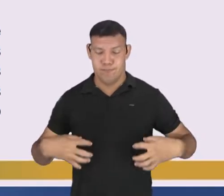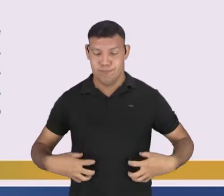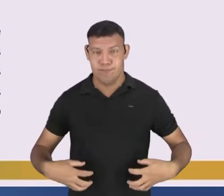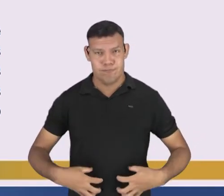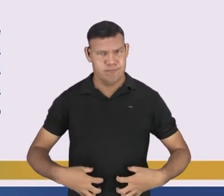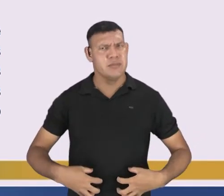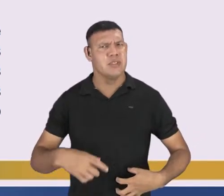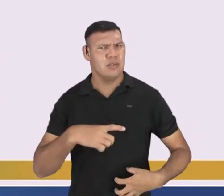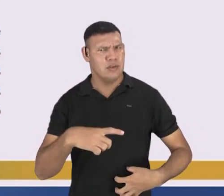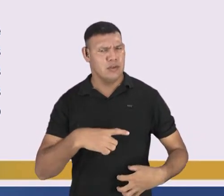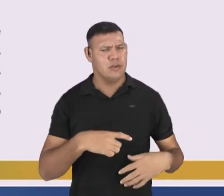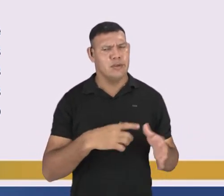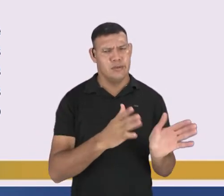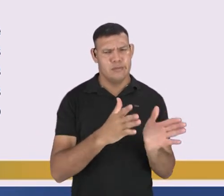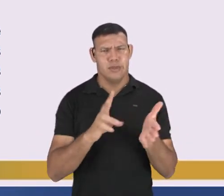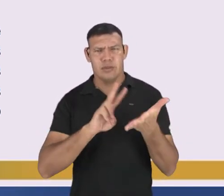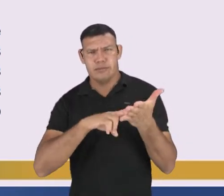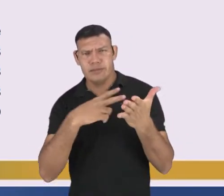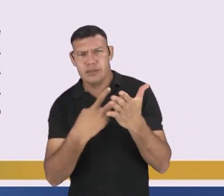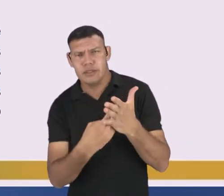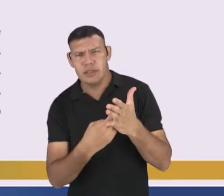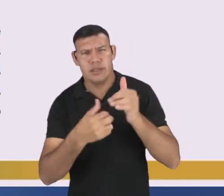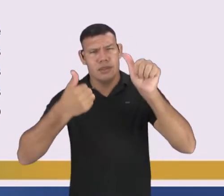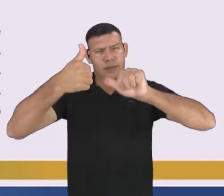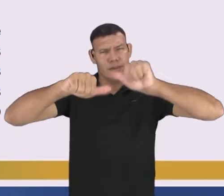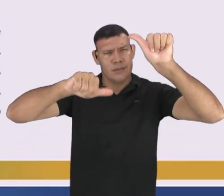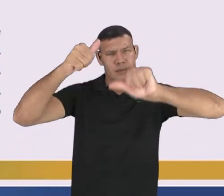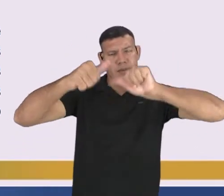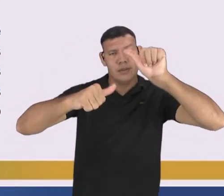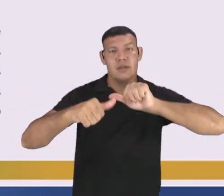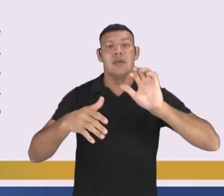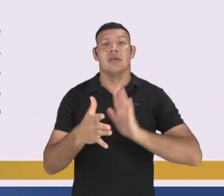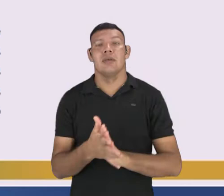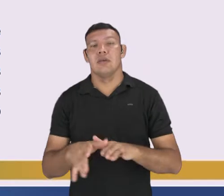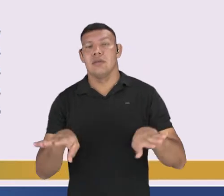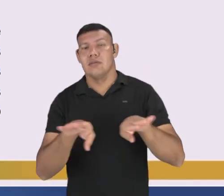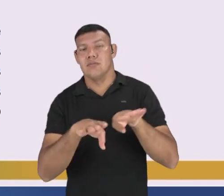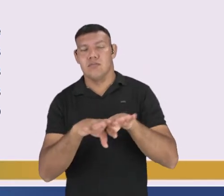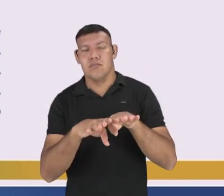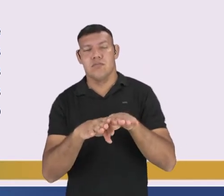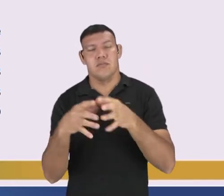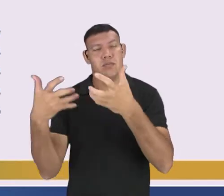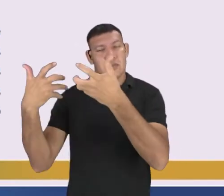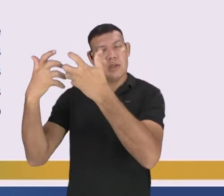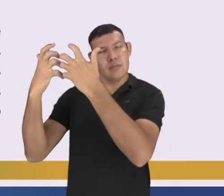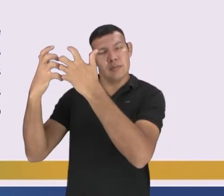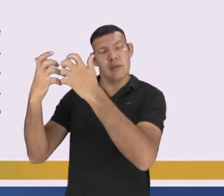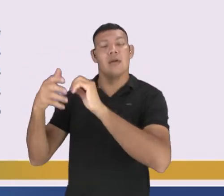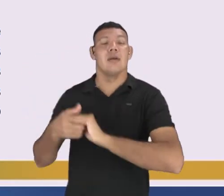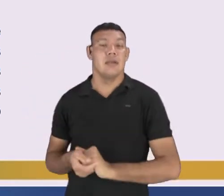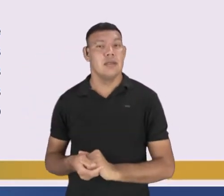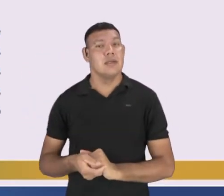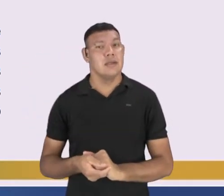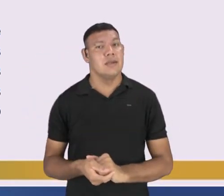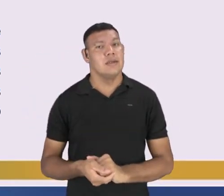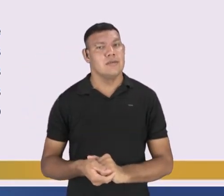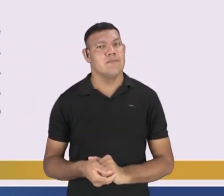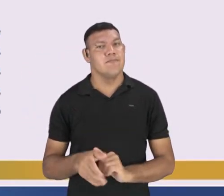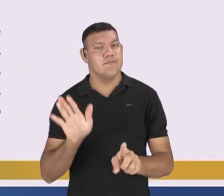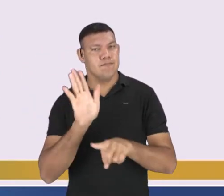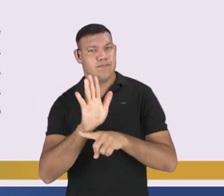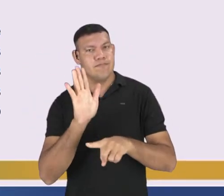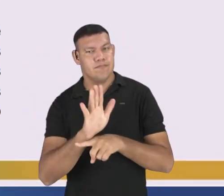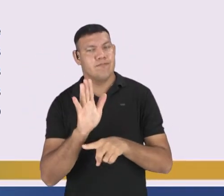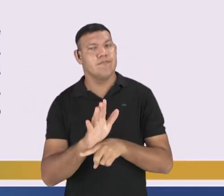vários processos, né, de tradução, análise e processamento de informações sensoriais. O que muitas vezes ajuda até na